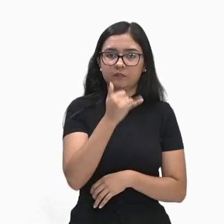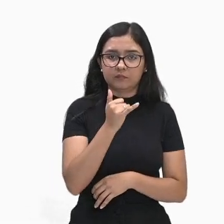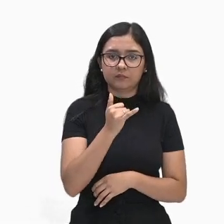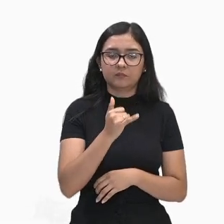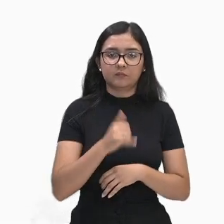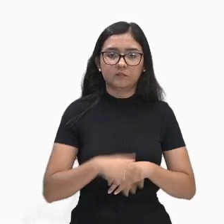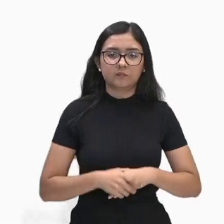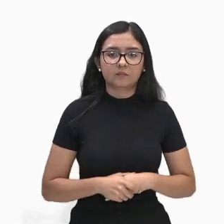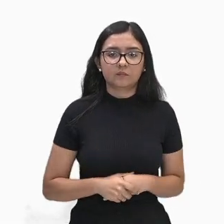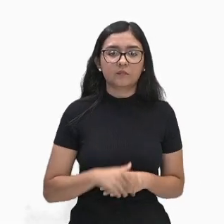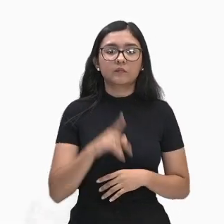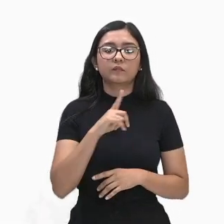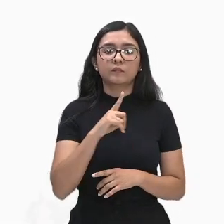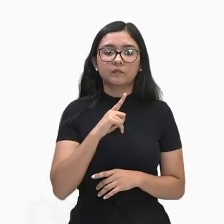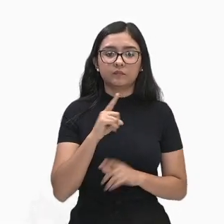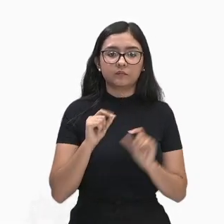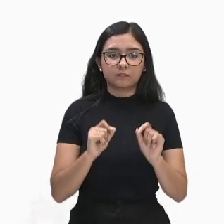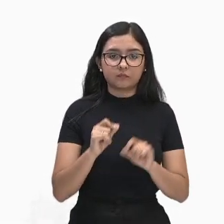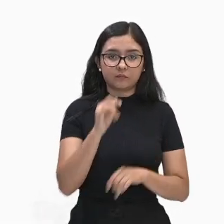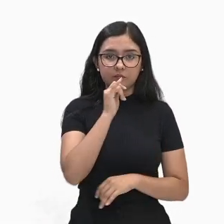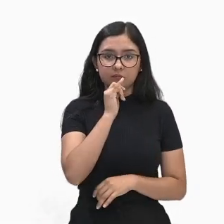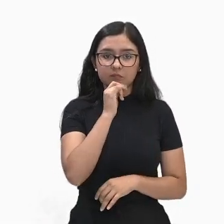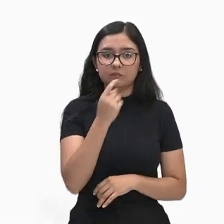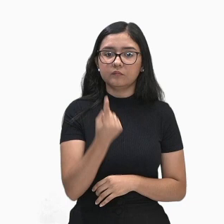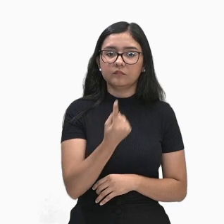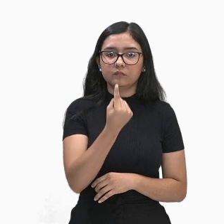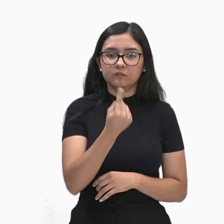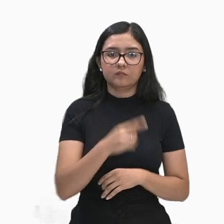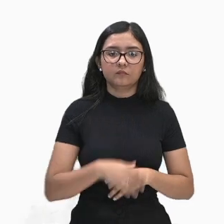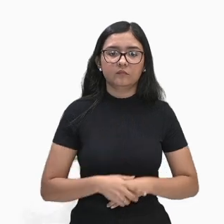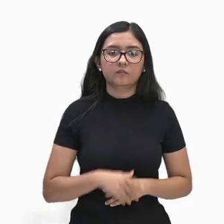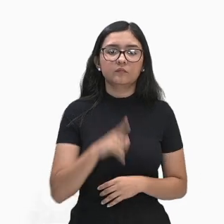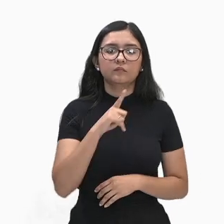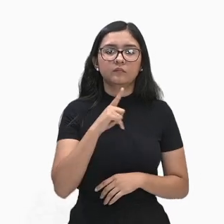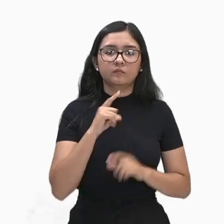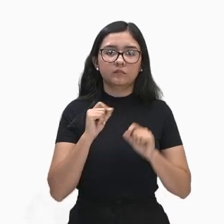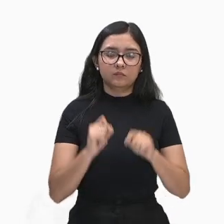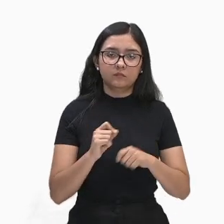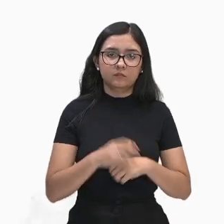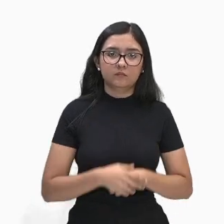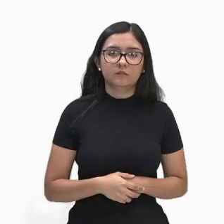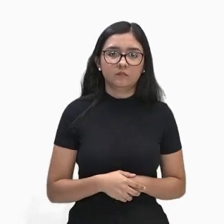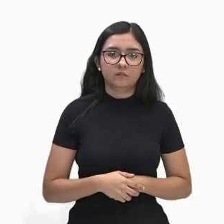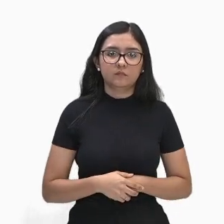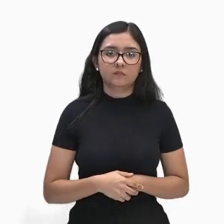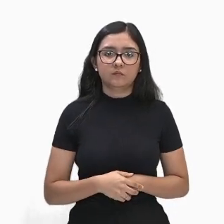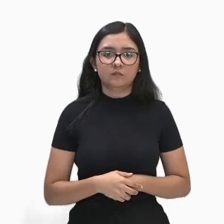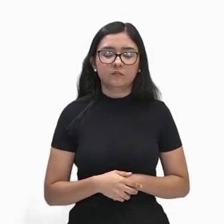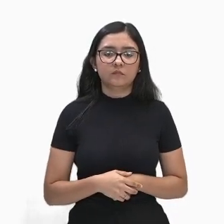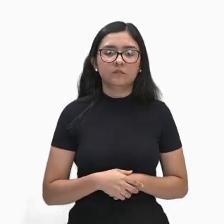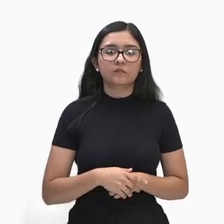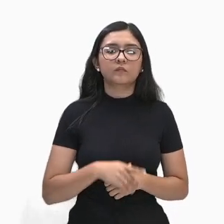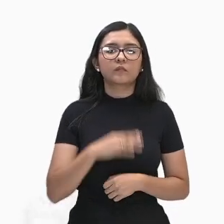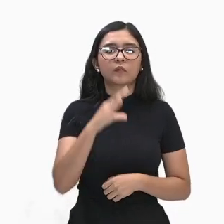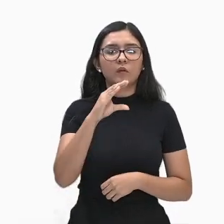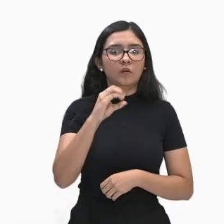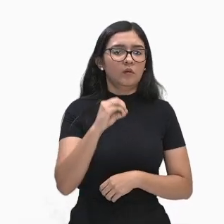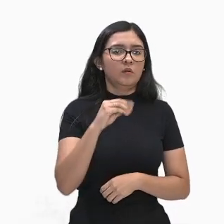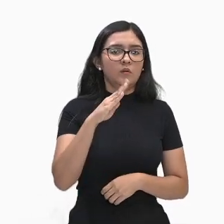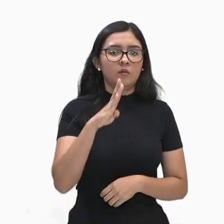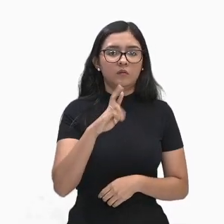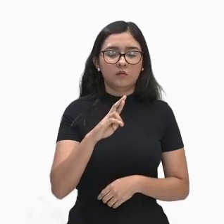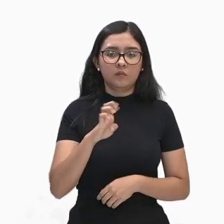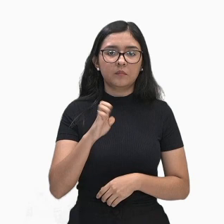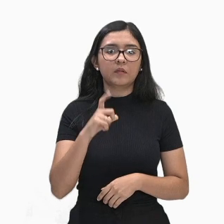Então nós temos aqui, ó, um pequeno pedaço de cobre possui em sua composição